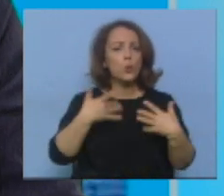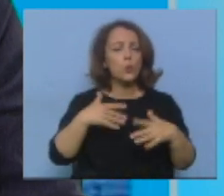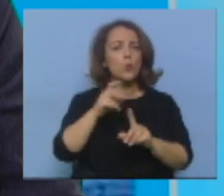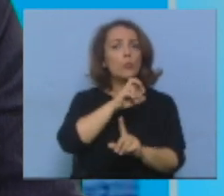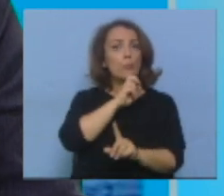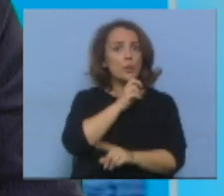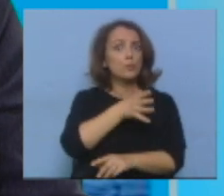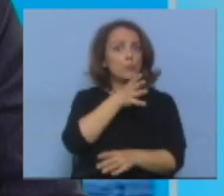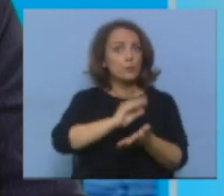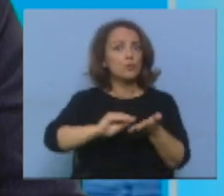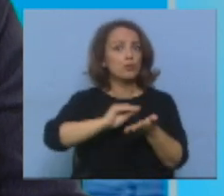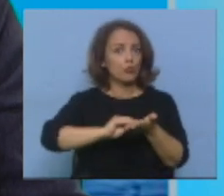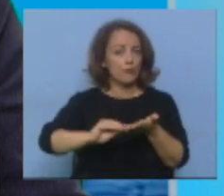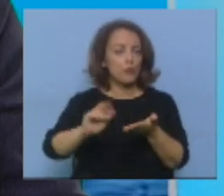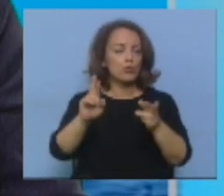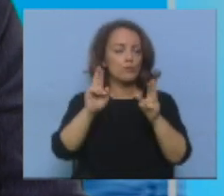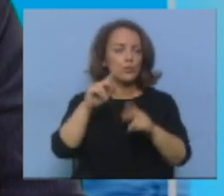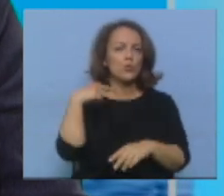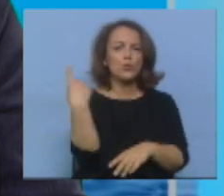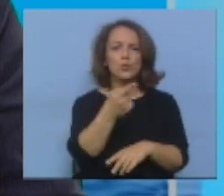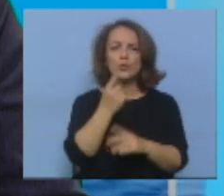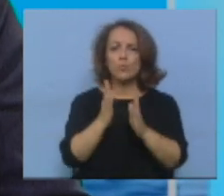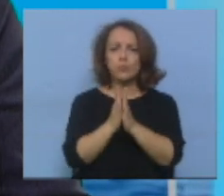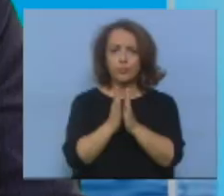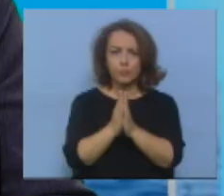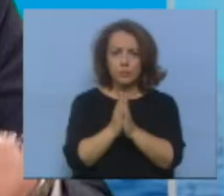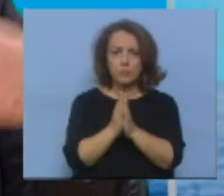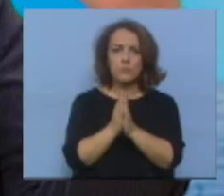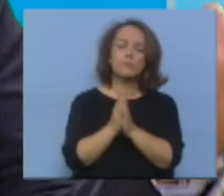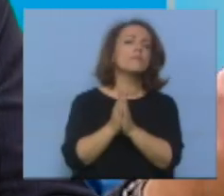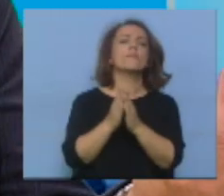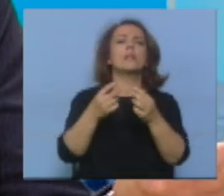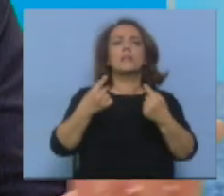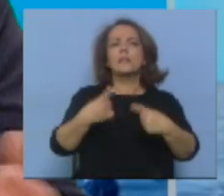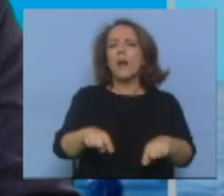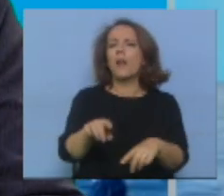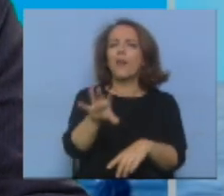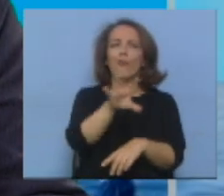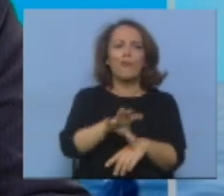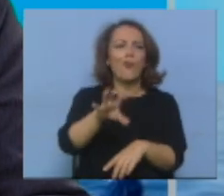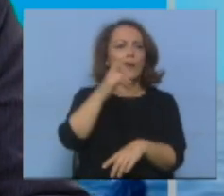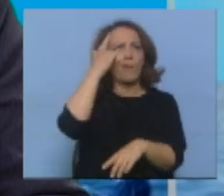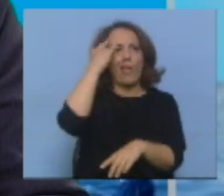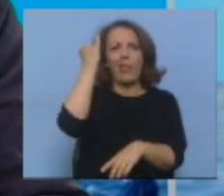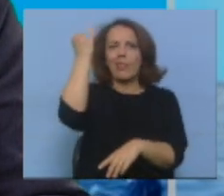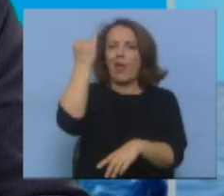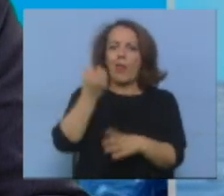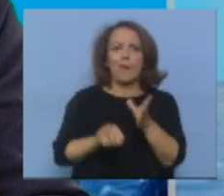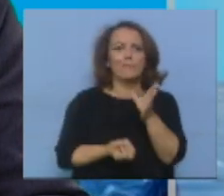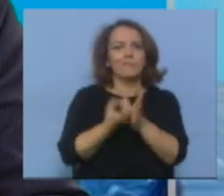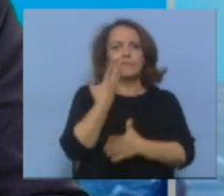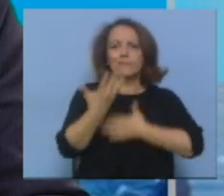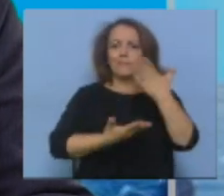isso e espero que todas as paróquias que conseguem ter as formas mais criativas de se fazerem presentes